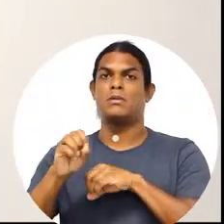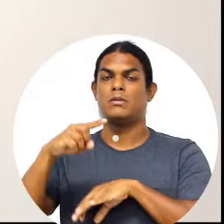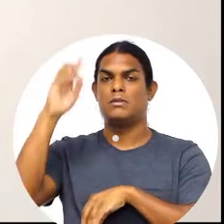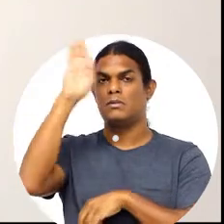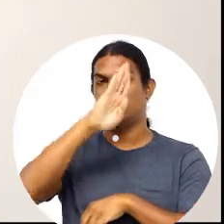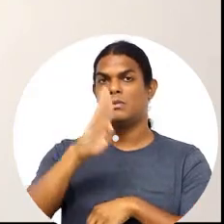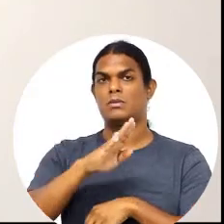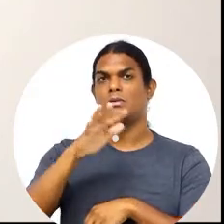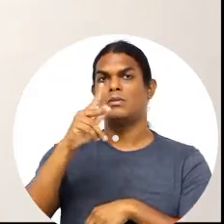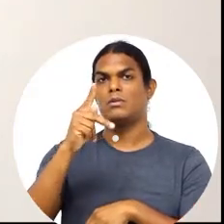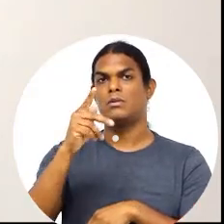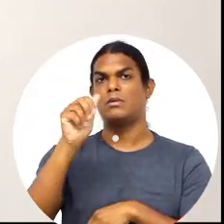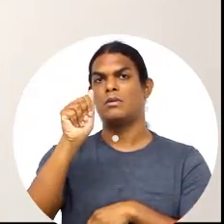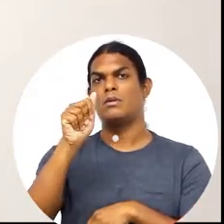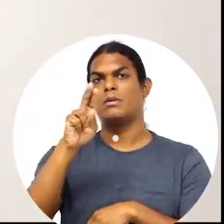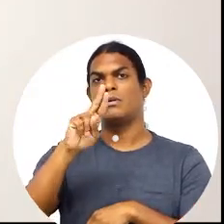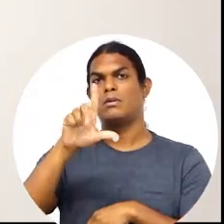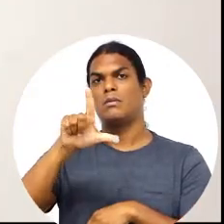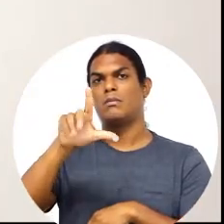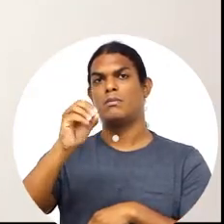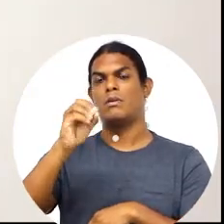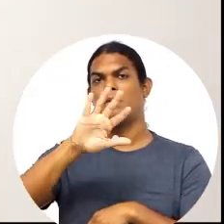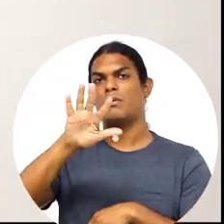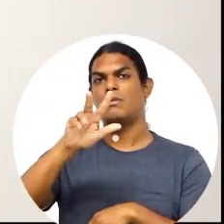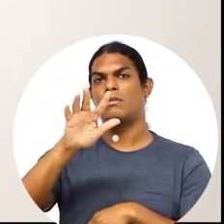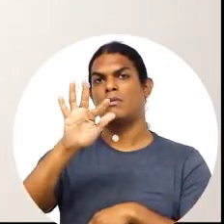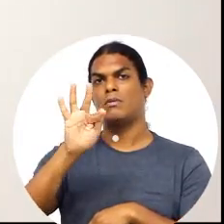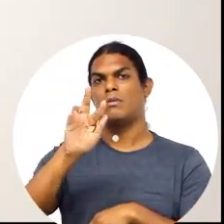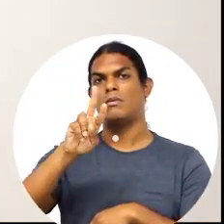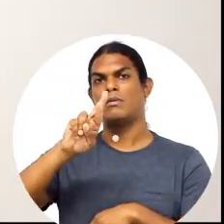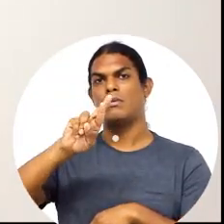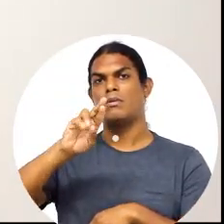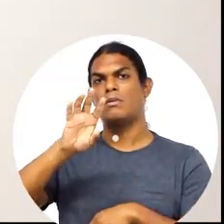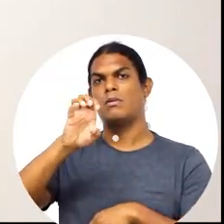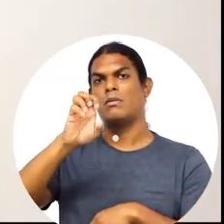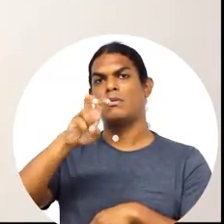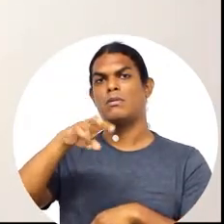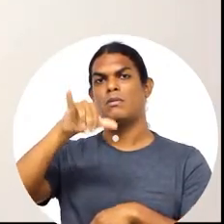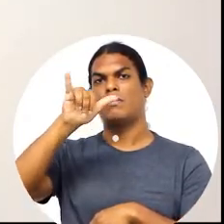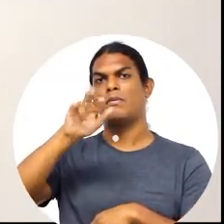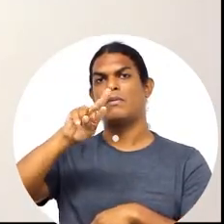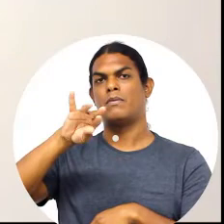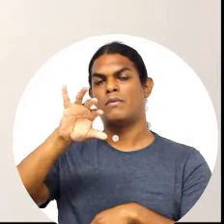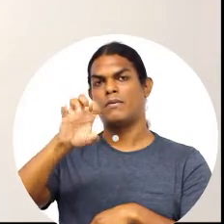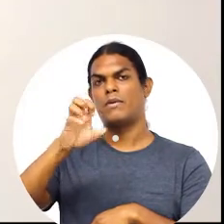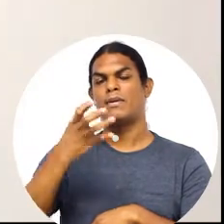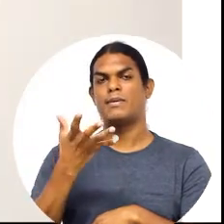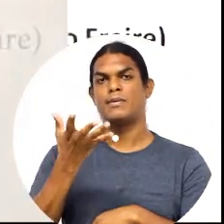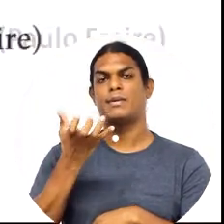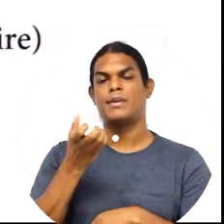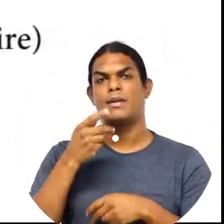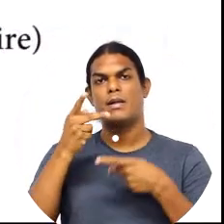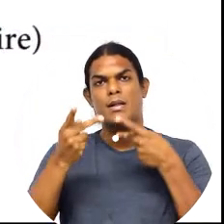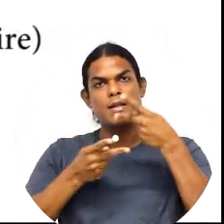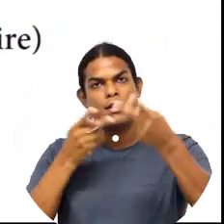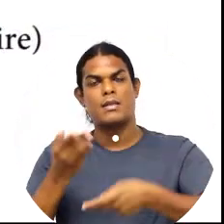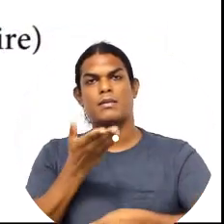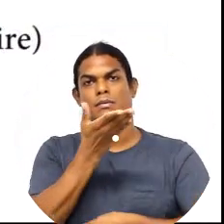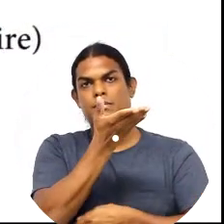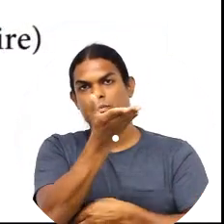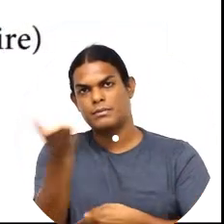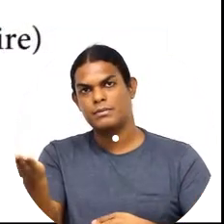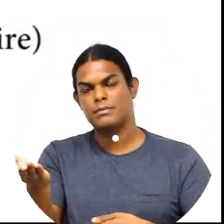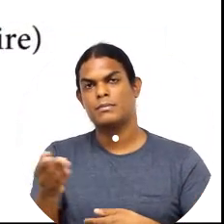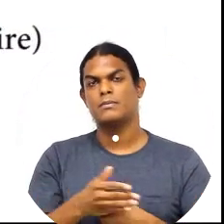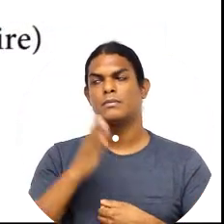gostaria então de que me permitissem ler, que é uma referência muito grande. Ele disse: tudo o que a gente